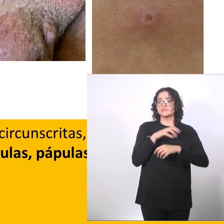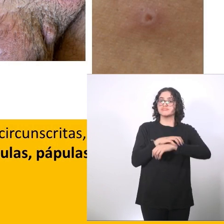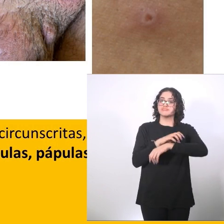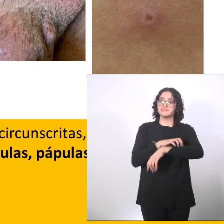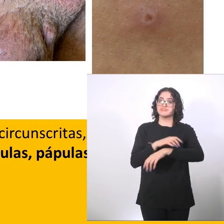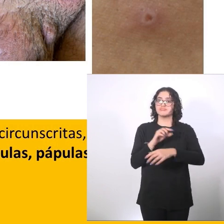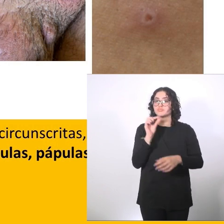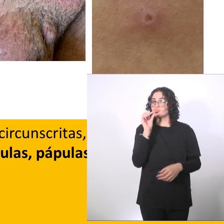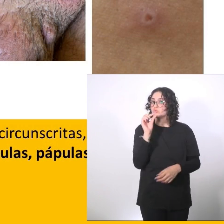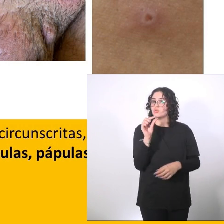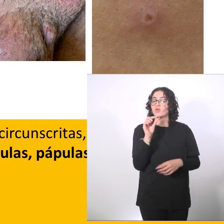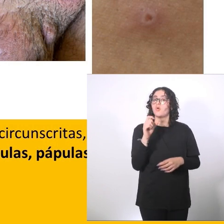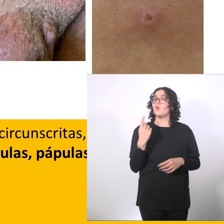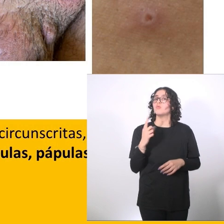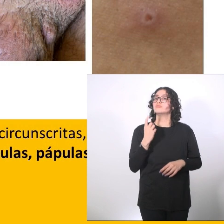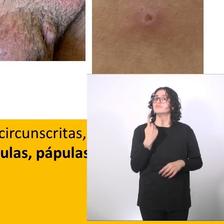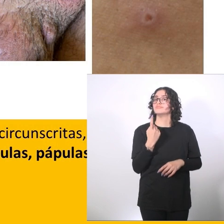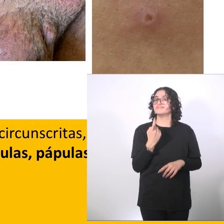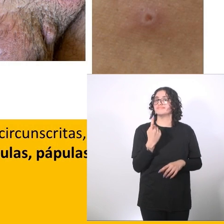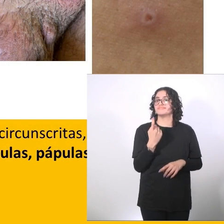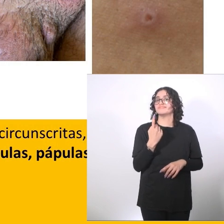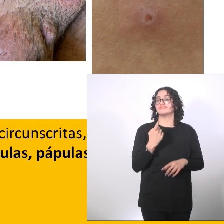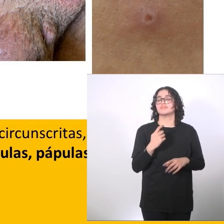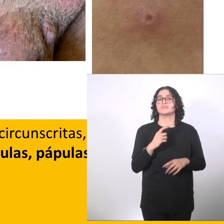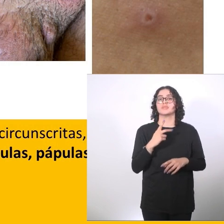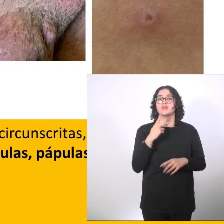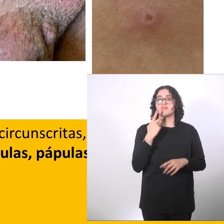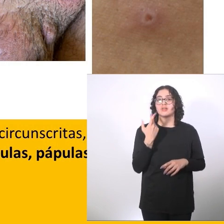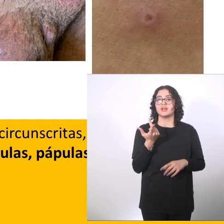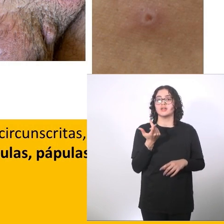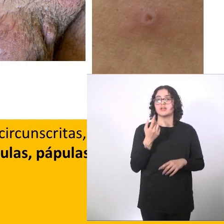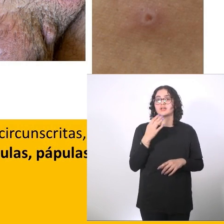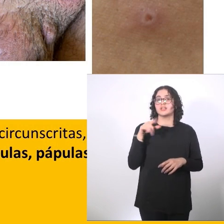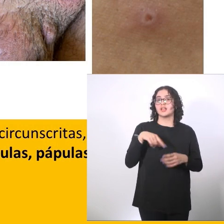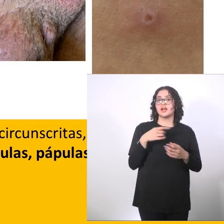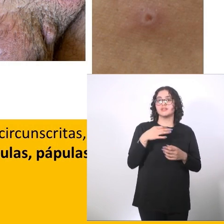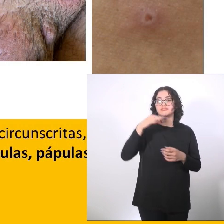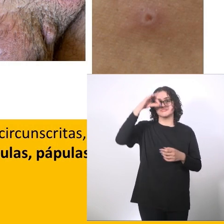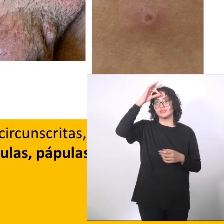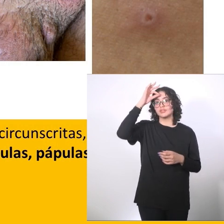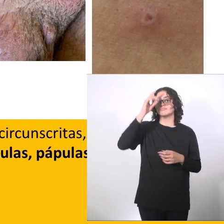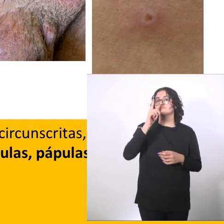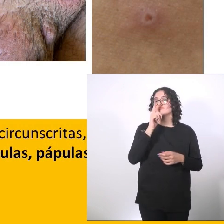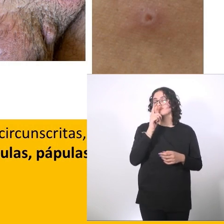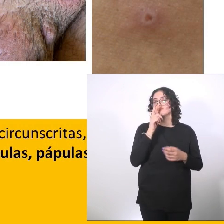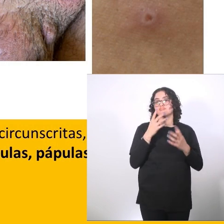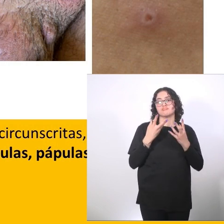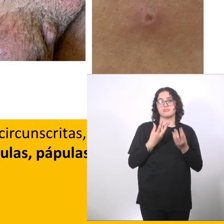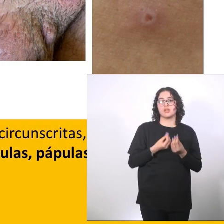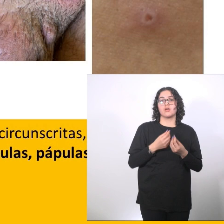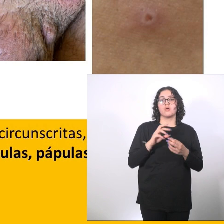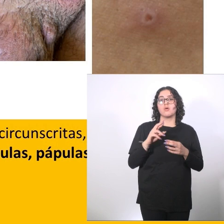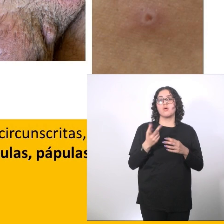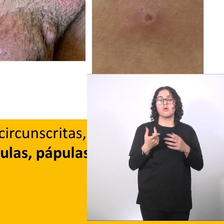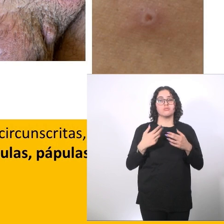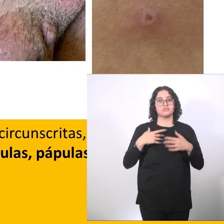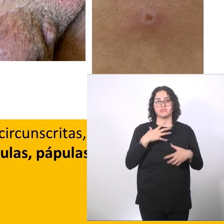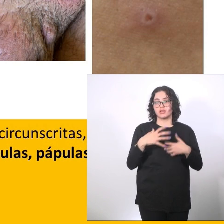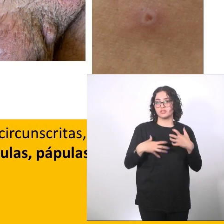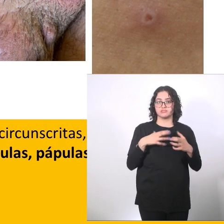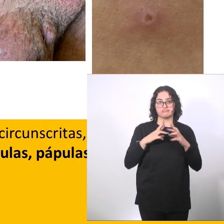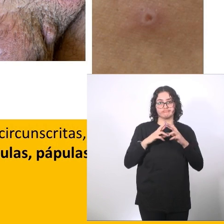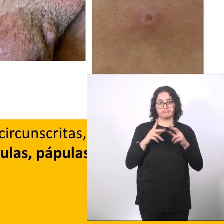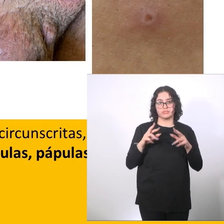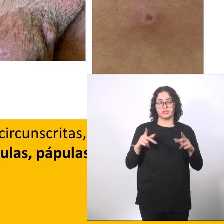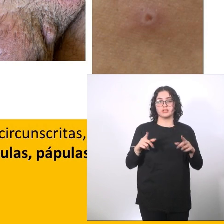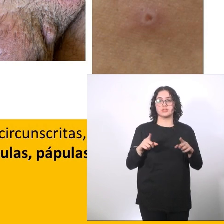lesões são únicas, na região anogenital, outras nas regiões periféricas,